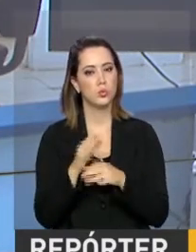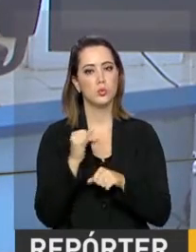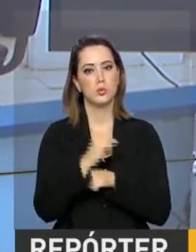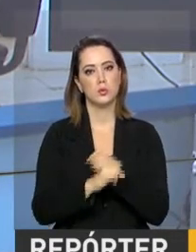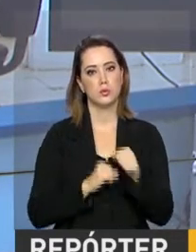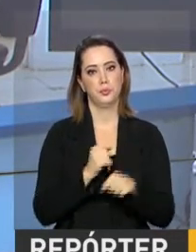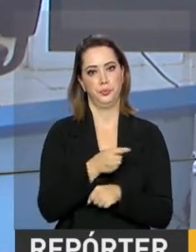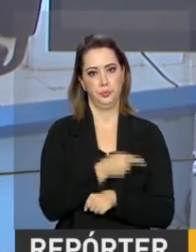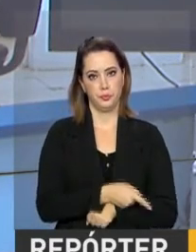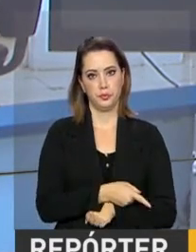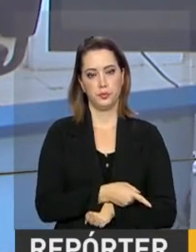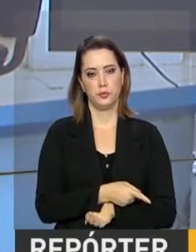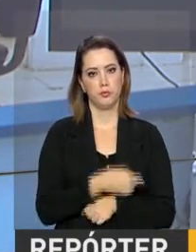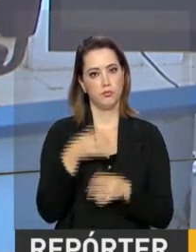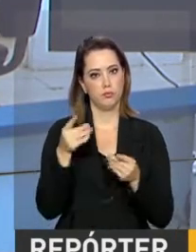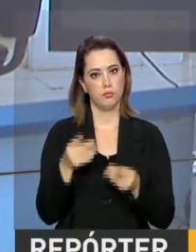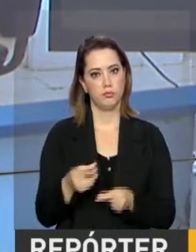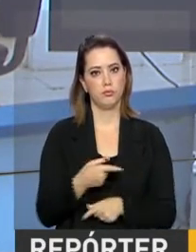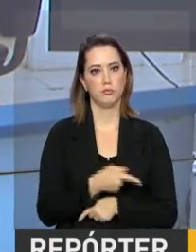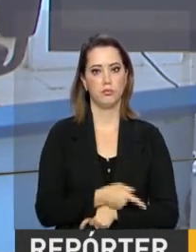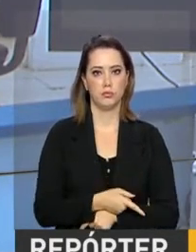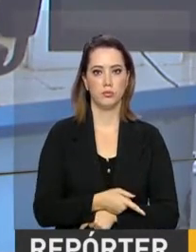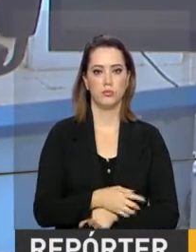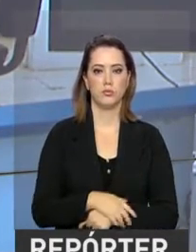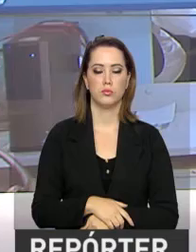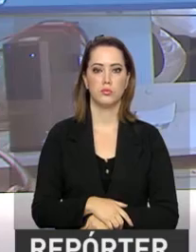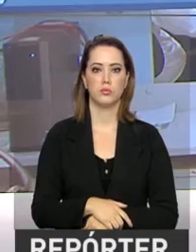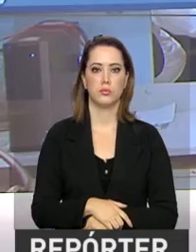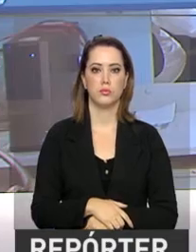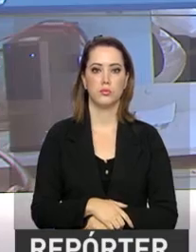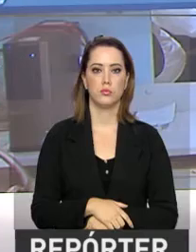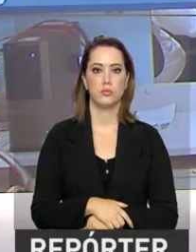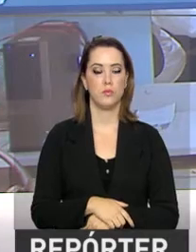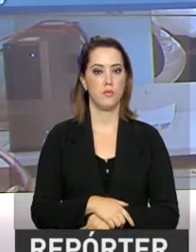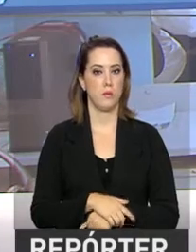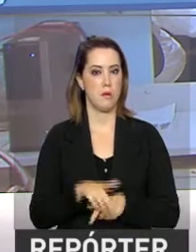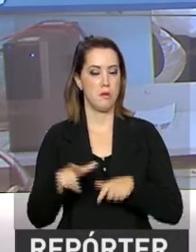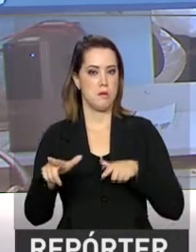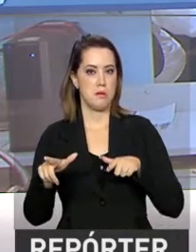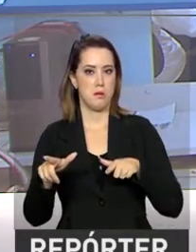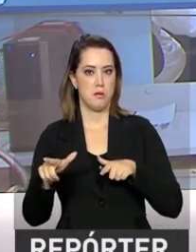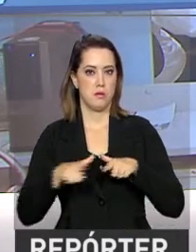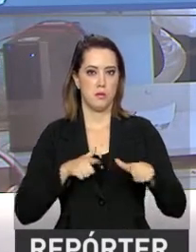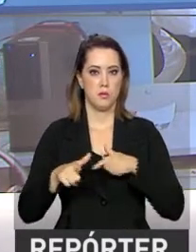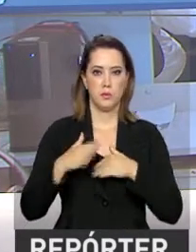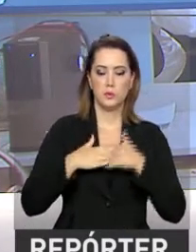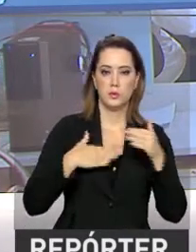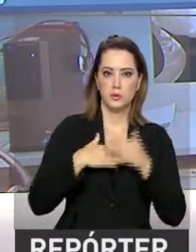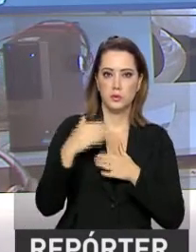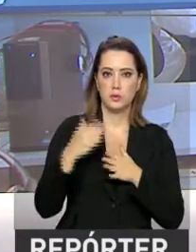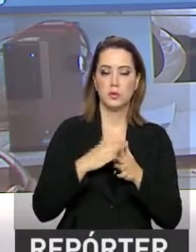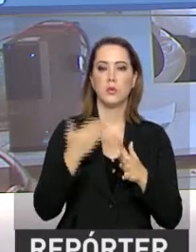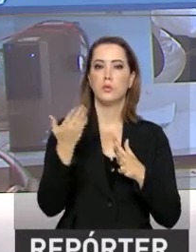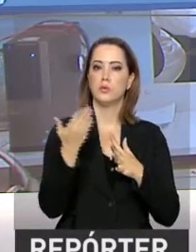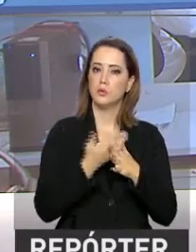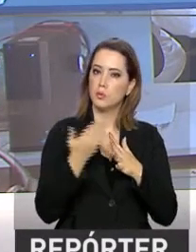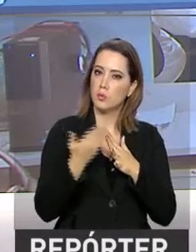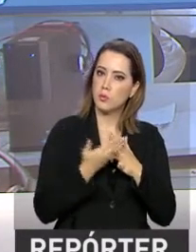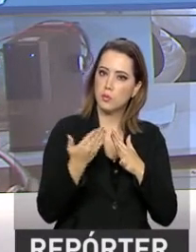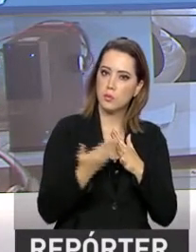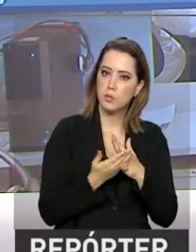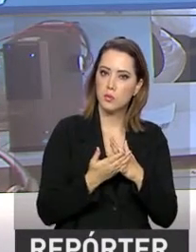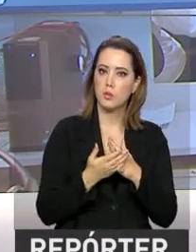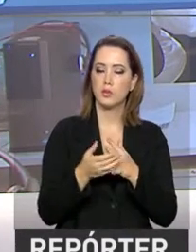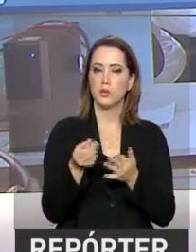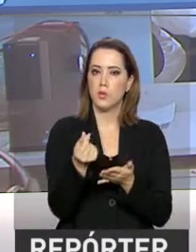em si sul ponto mec.gov.br profissionais e empresas que financiaram veículos com recursos do bnds